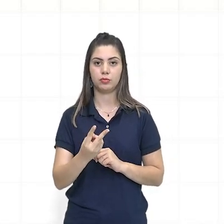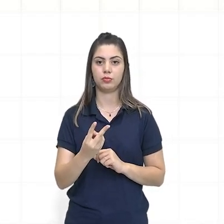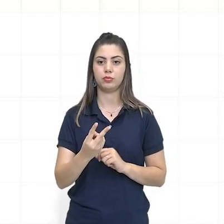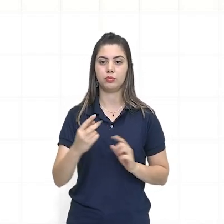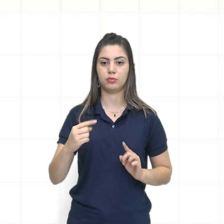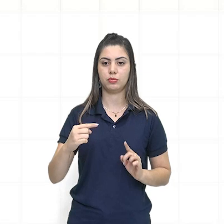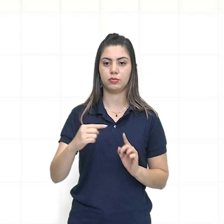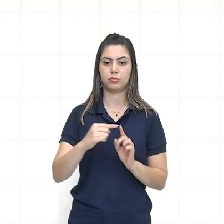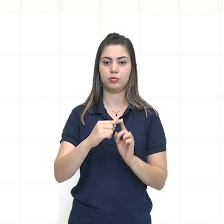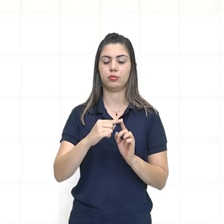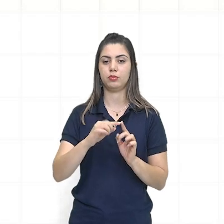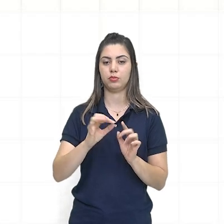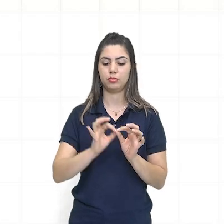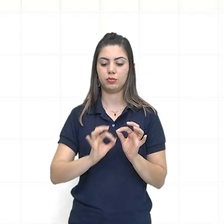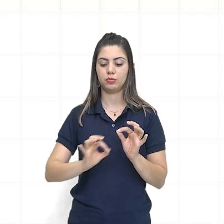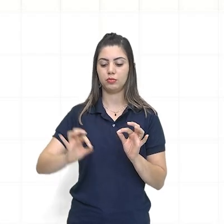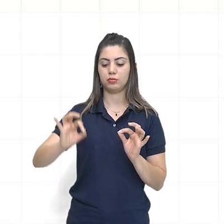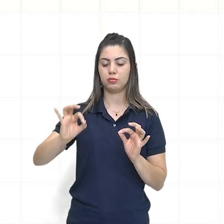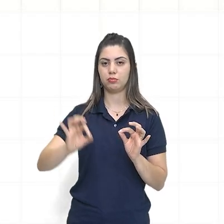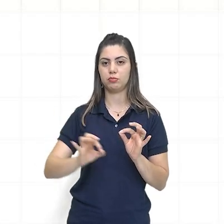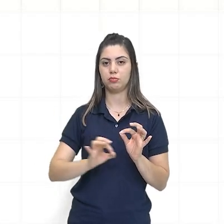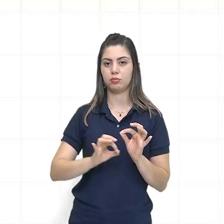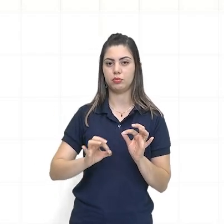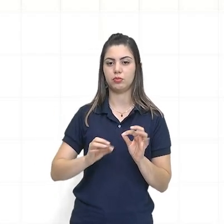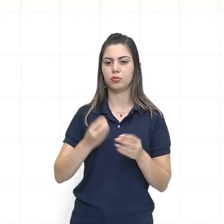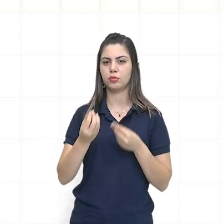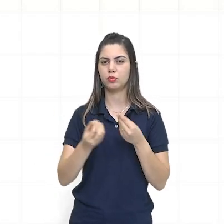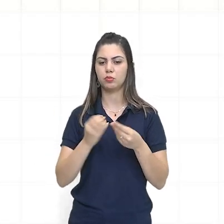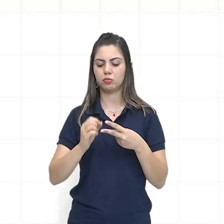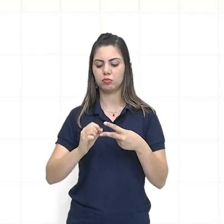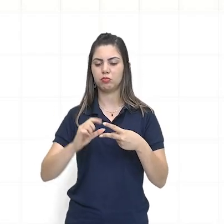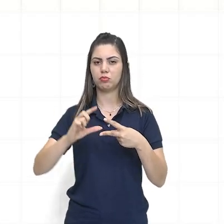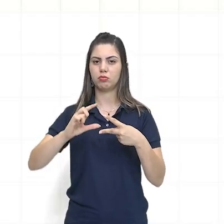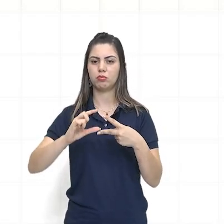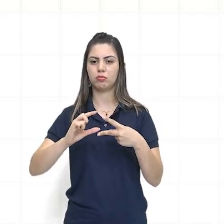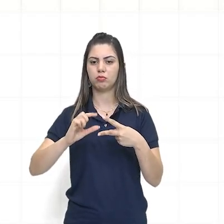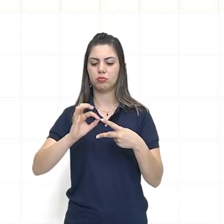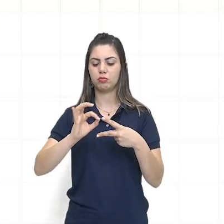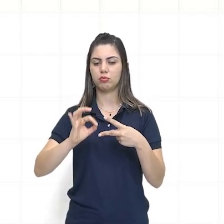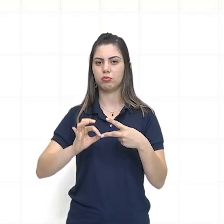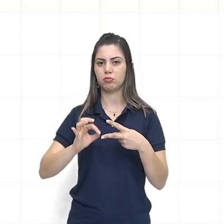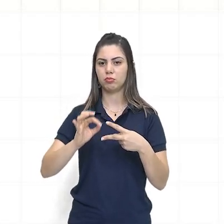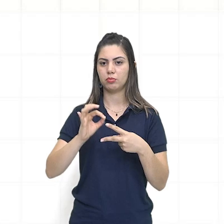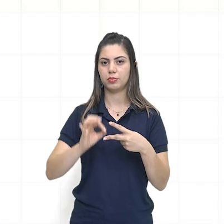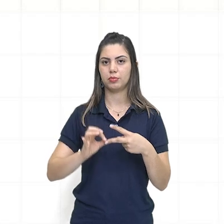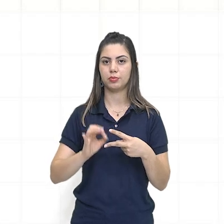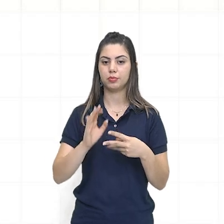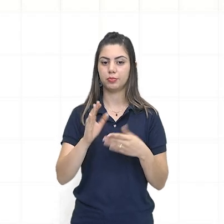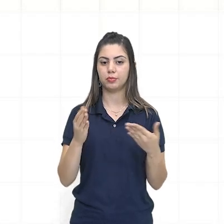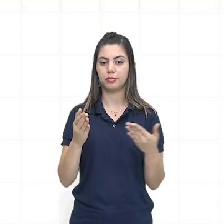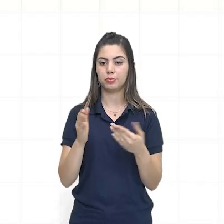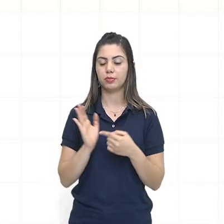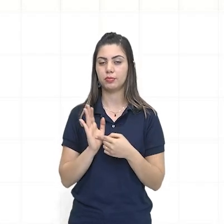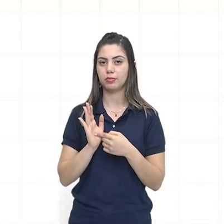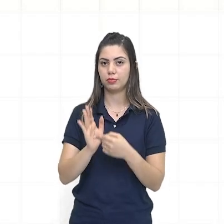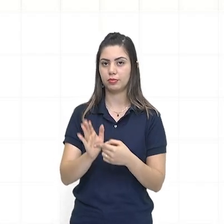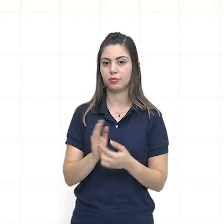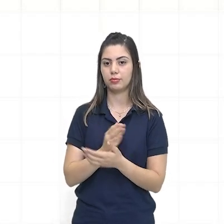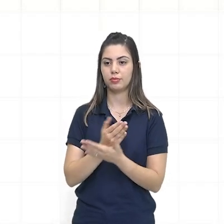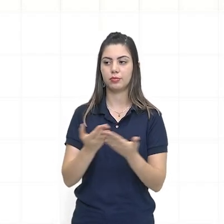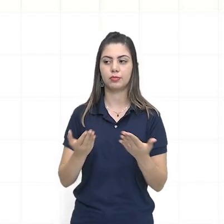que estamos considerando. Como assim a abertura do ângulo? Eu vou colocar aqui para vocês